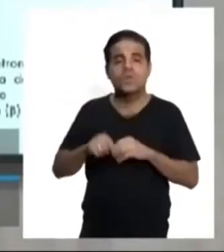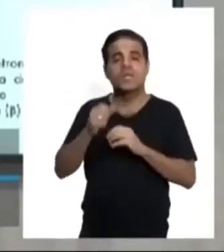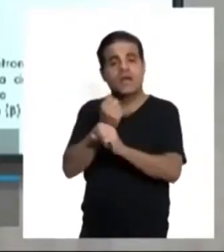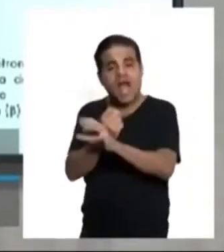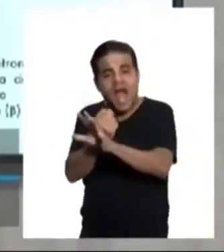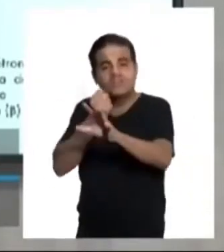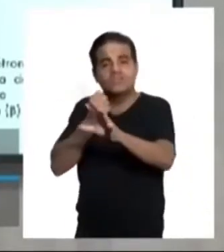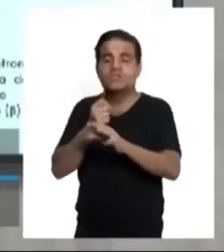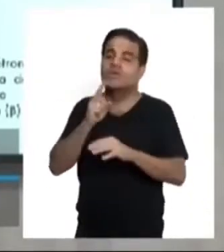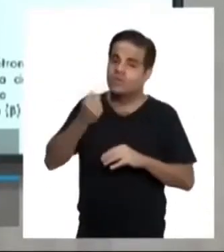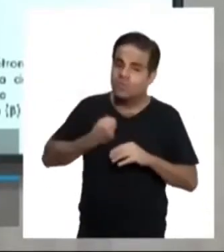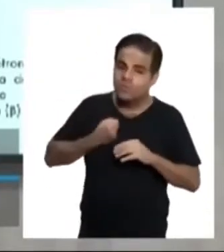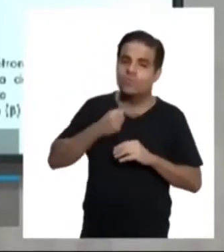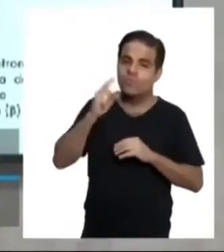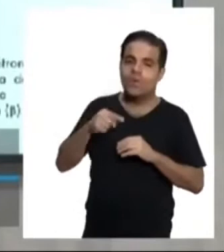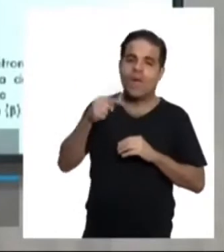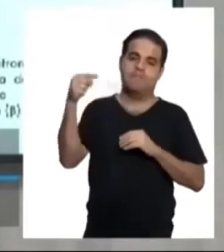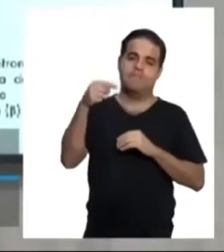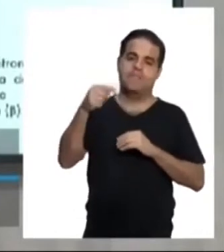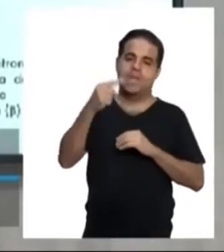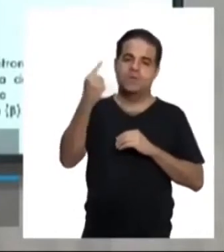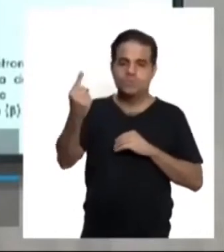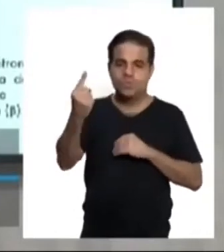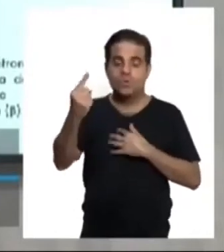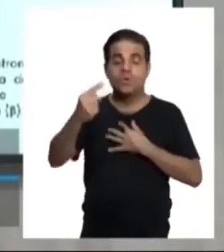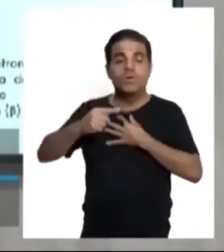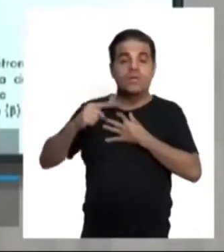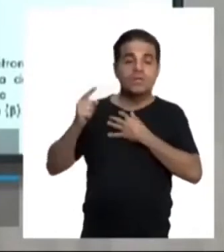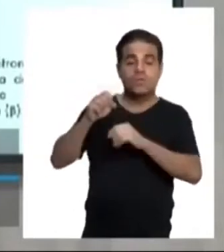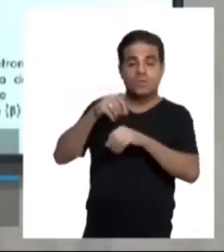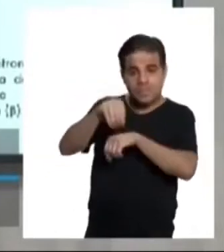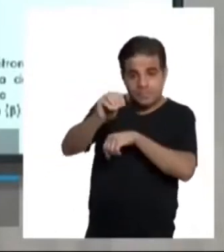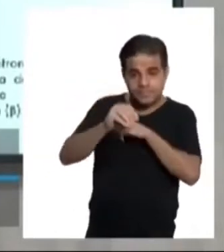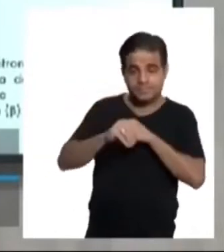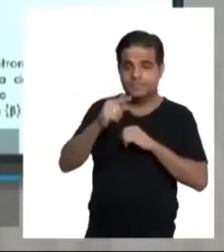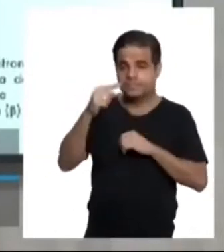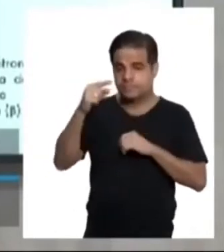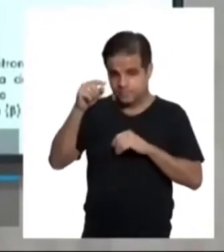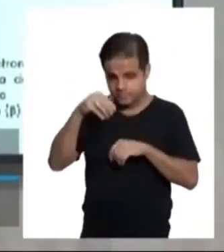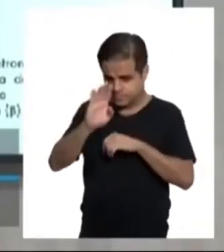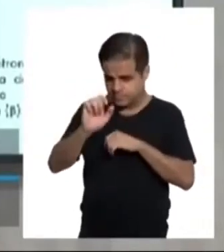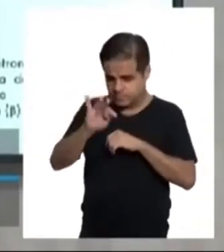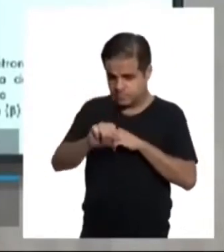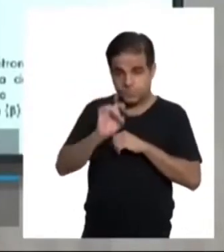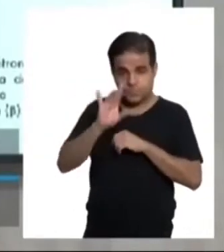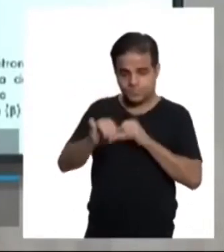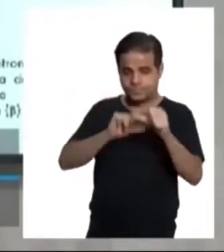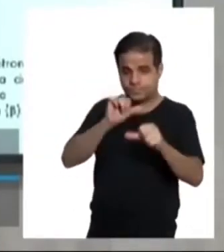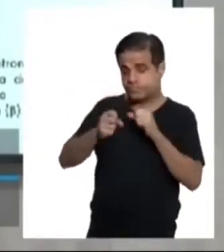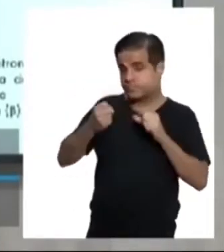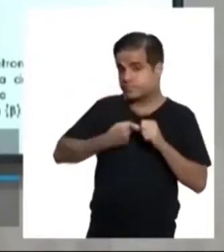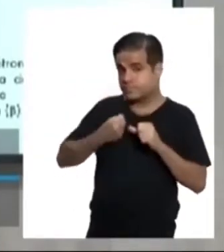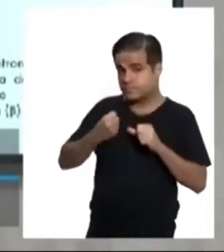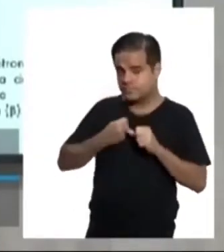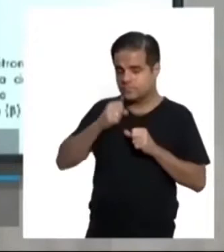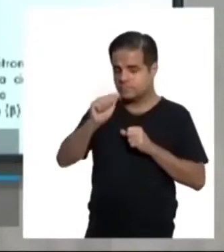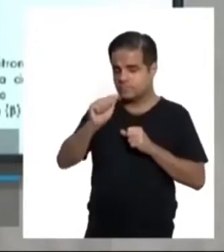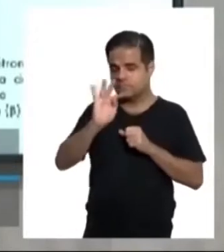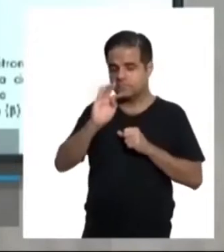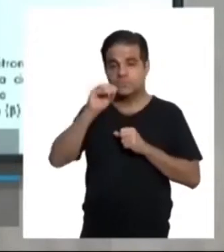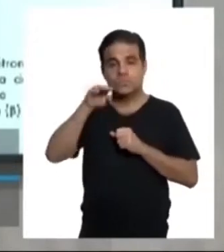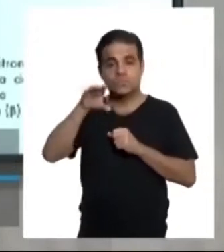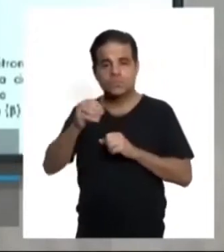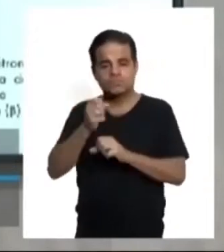-1. Então, quando um elemento radioativo emite beta, ele só altera o número atômico do